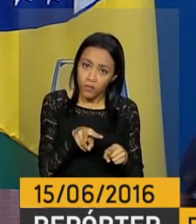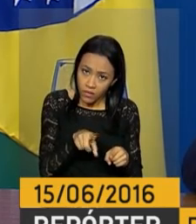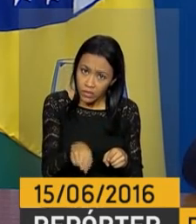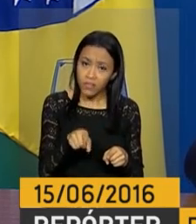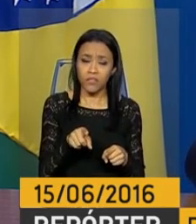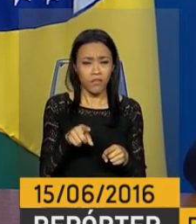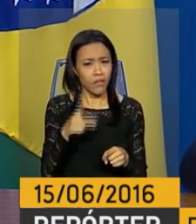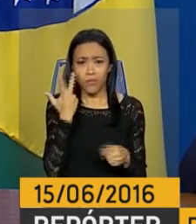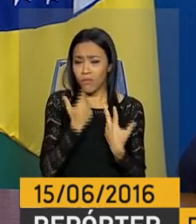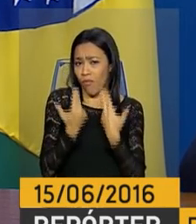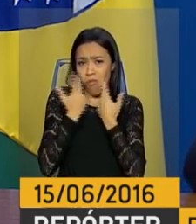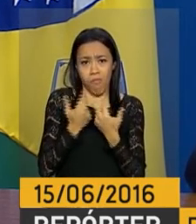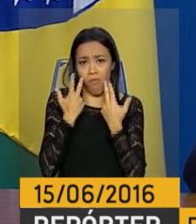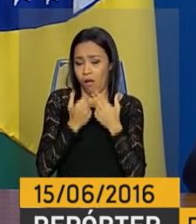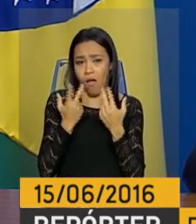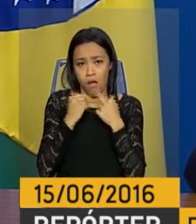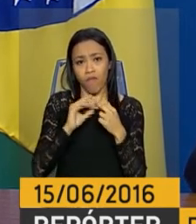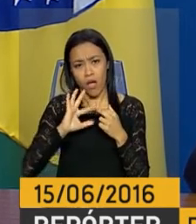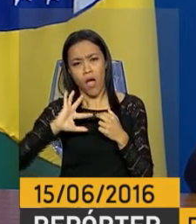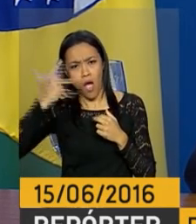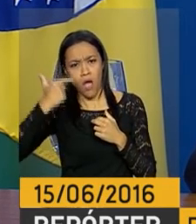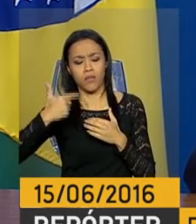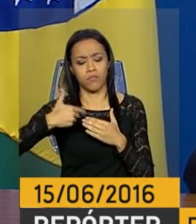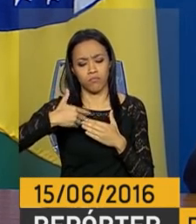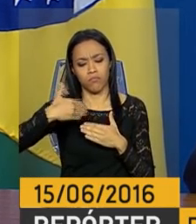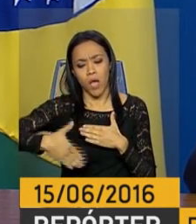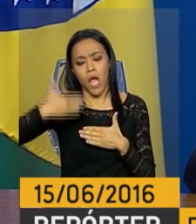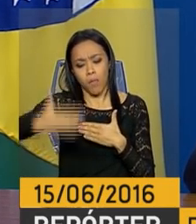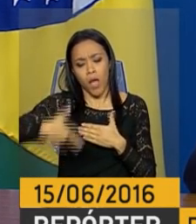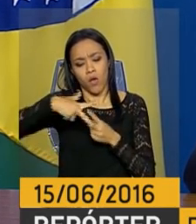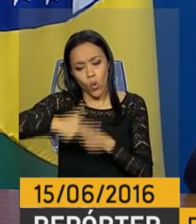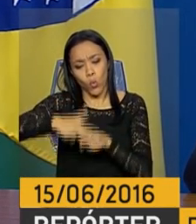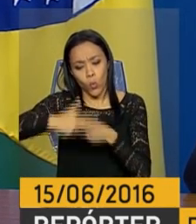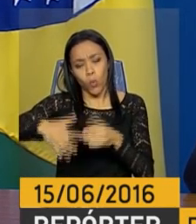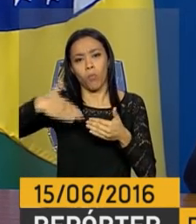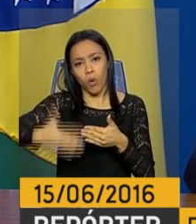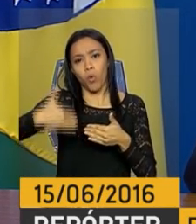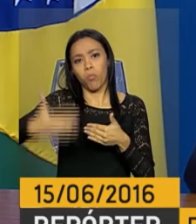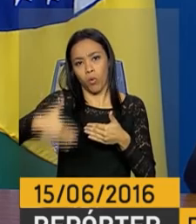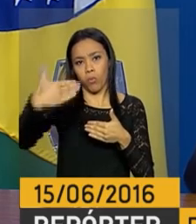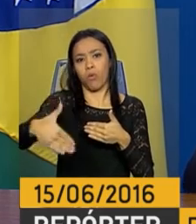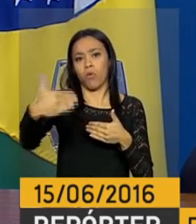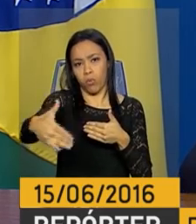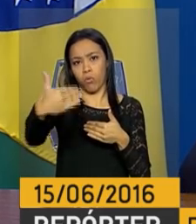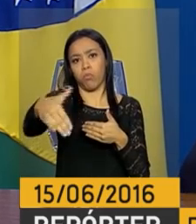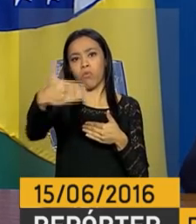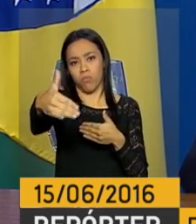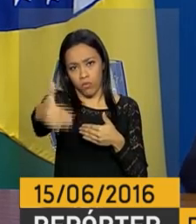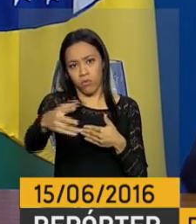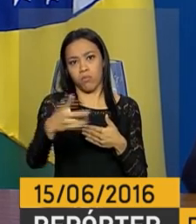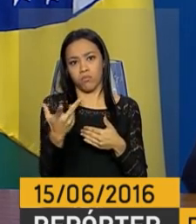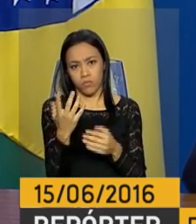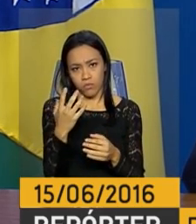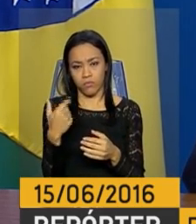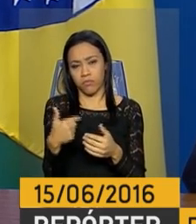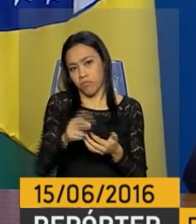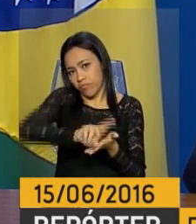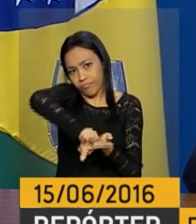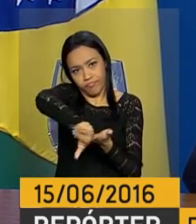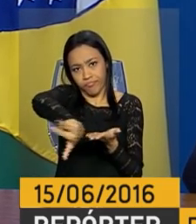do processo normal de revisão eh das eh dos orçamentos e